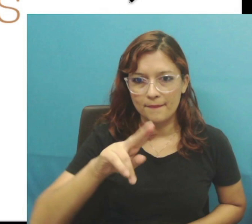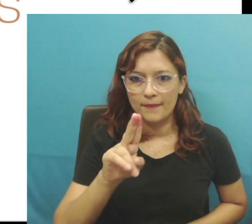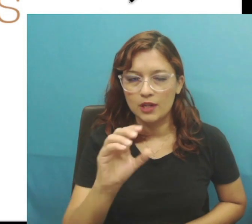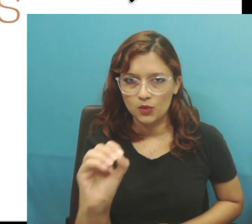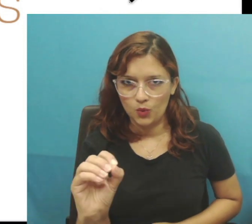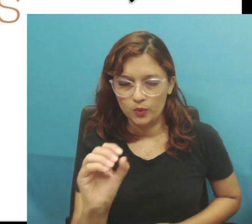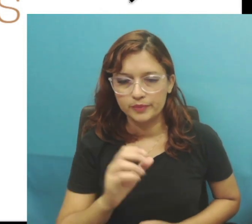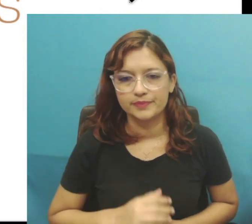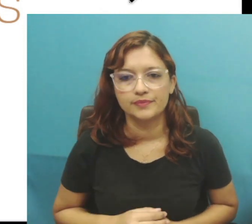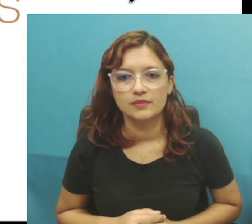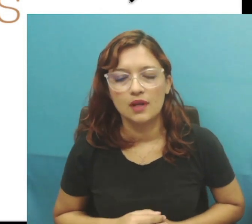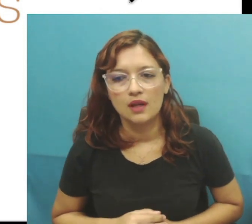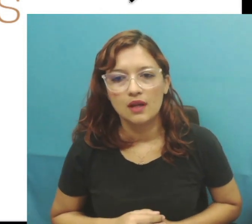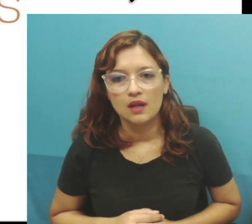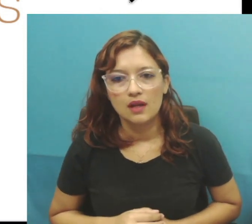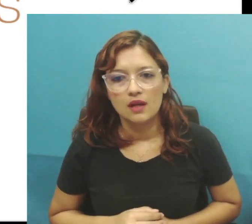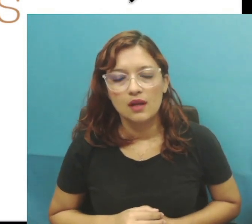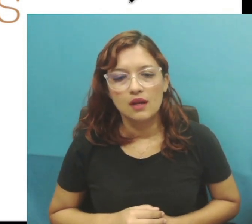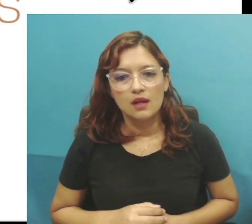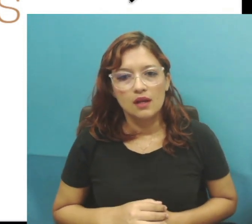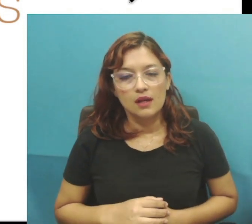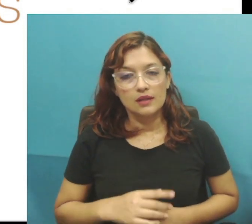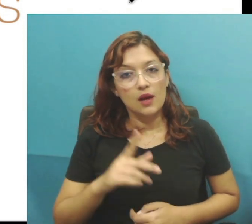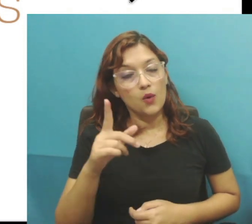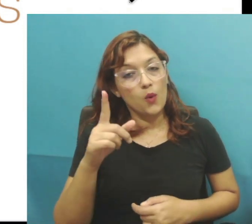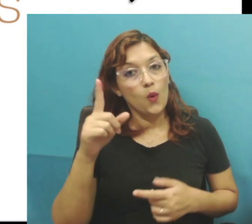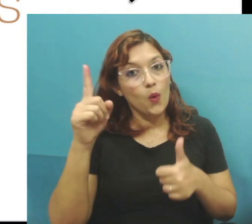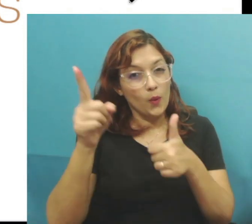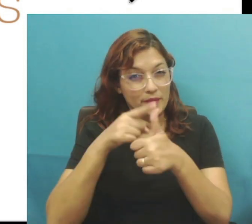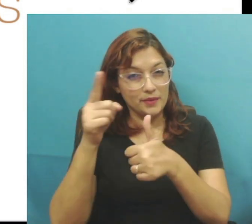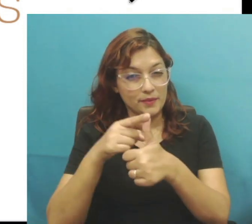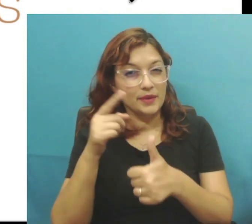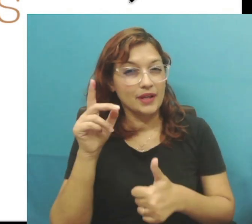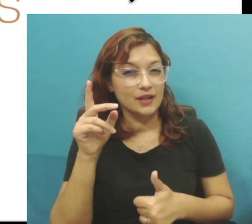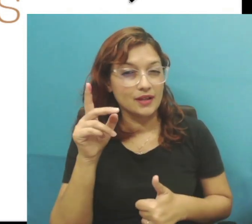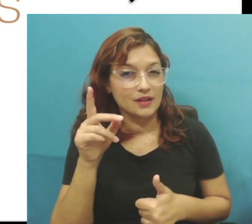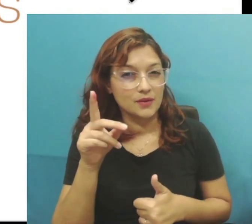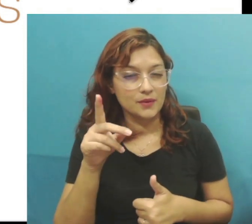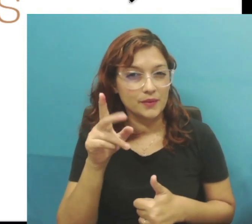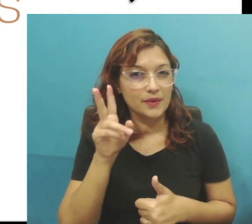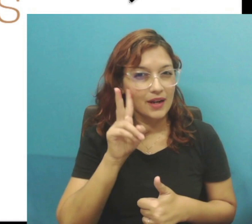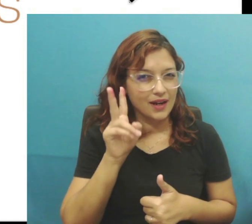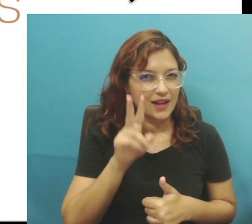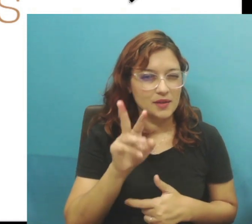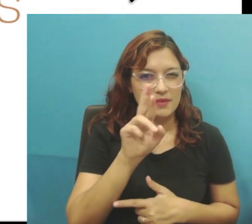A palavra oblíquo, o que significa?